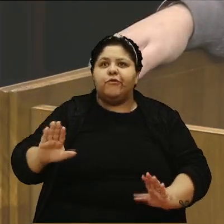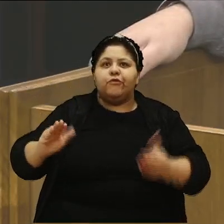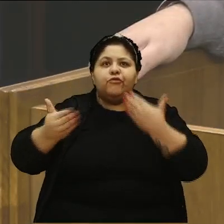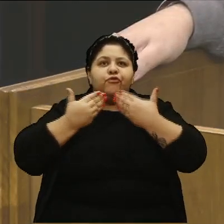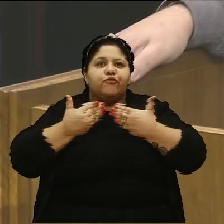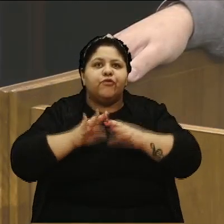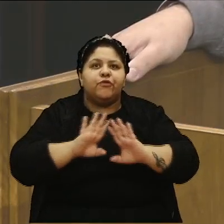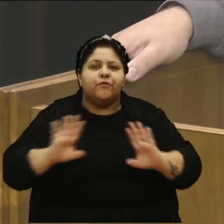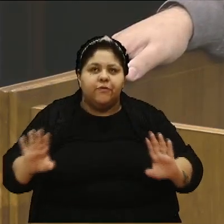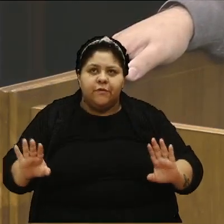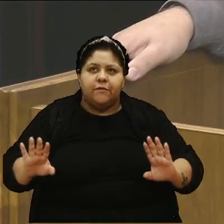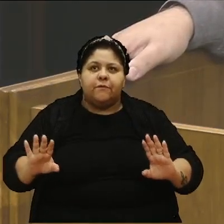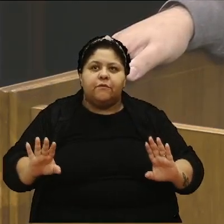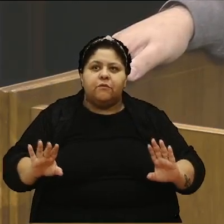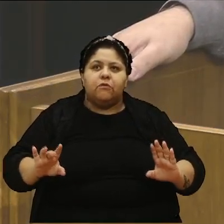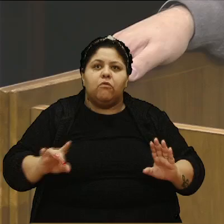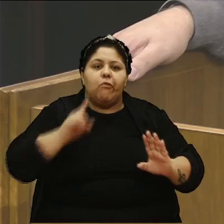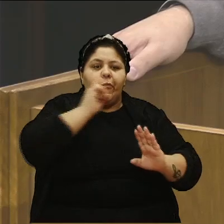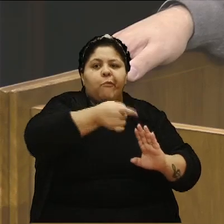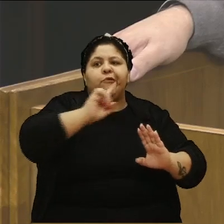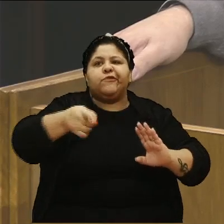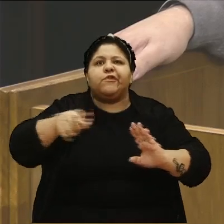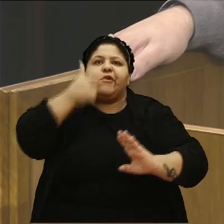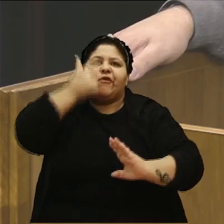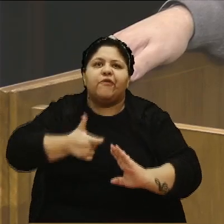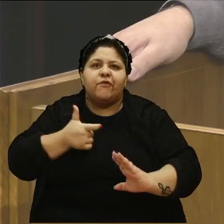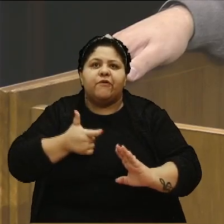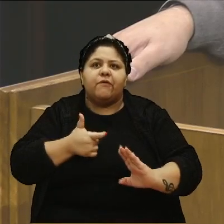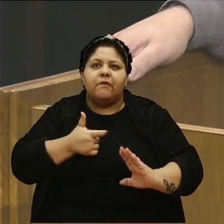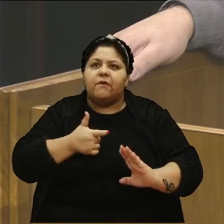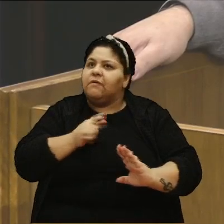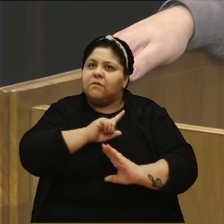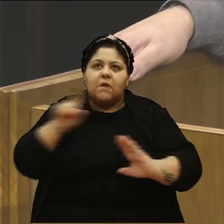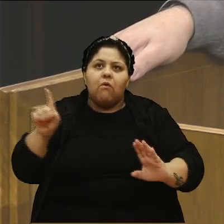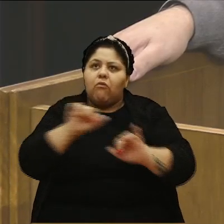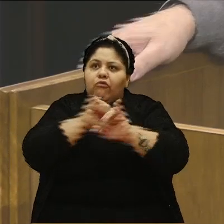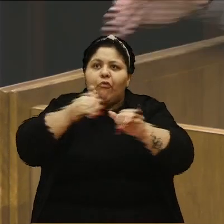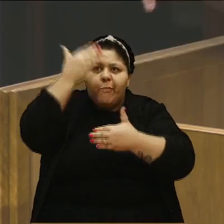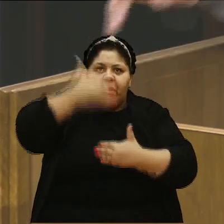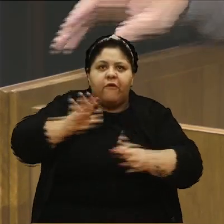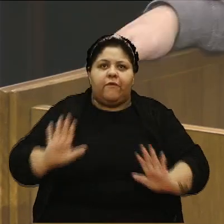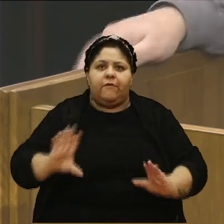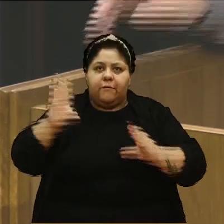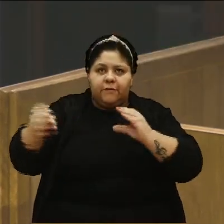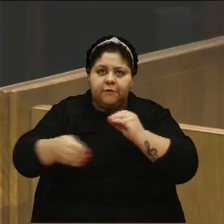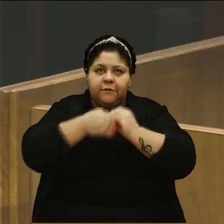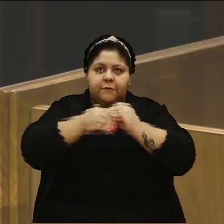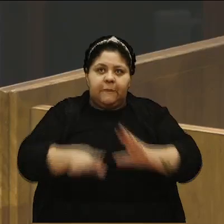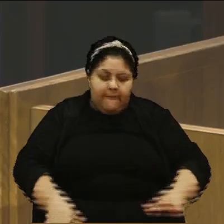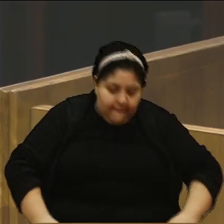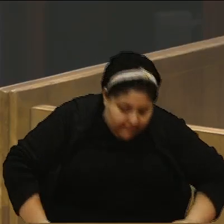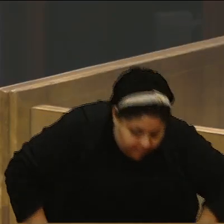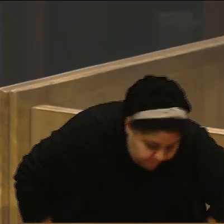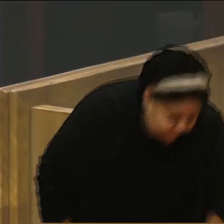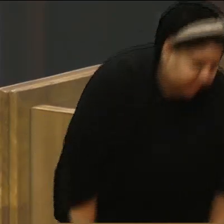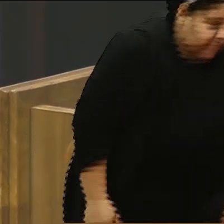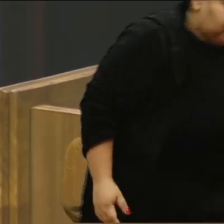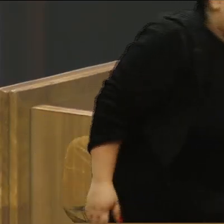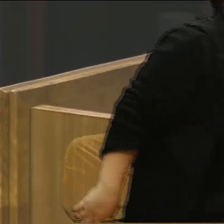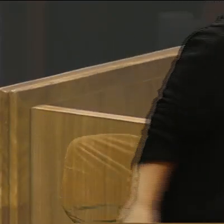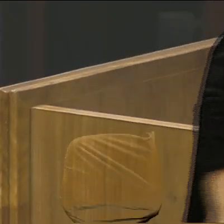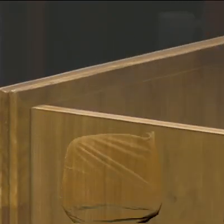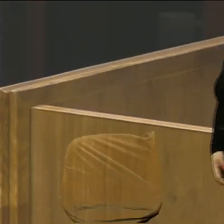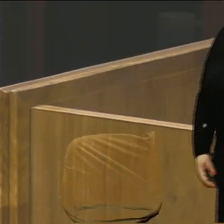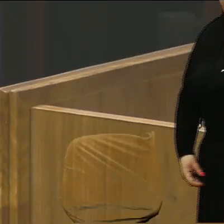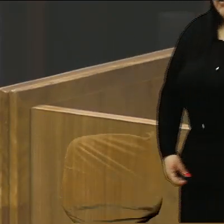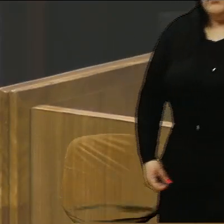sobre isso, apontando o dedo com achismo. É fatos. Sua parte, vereador Iago, quem foi o